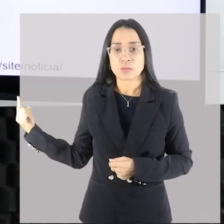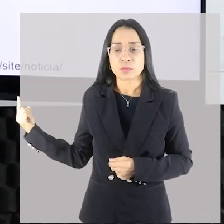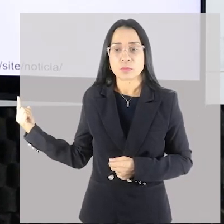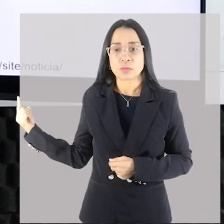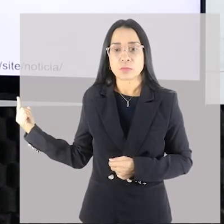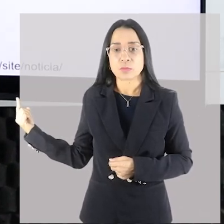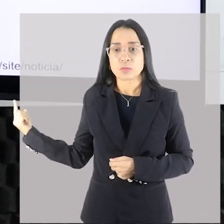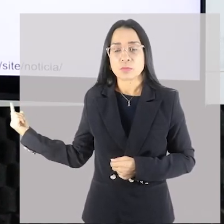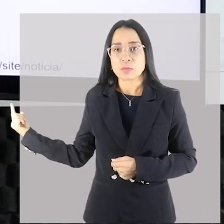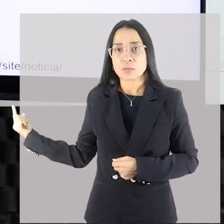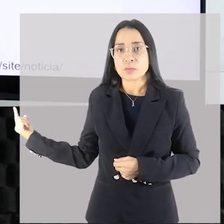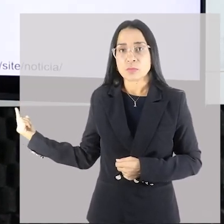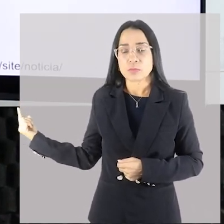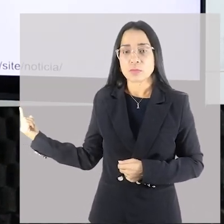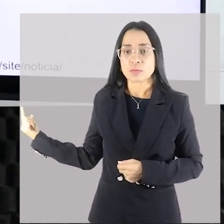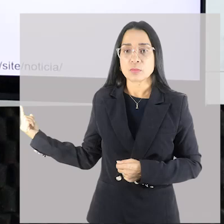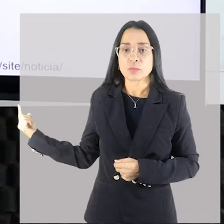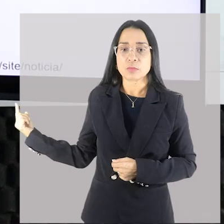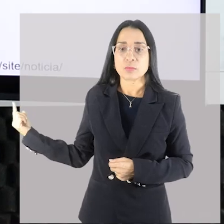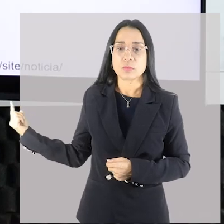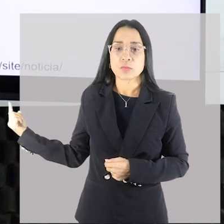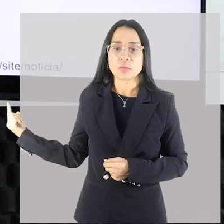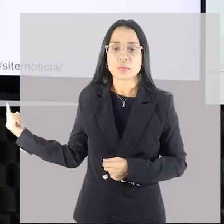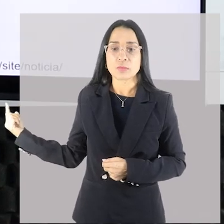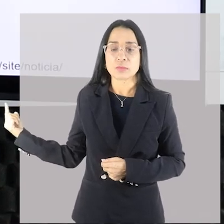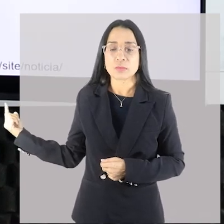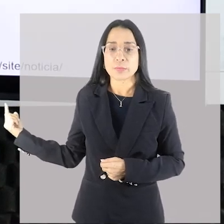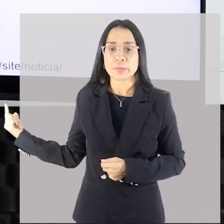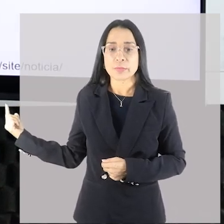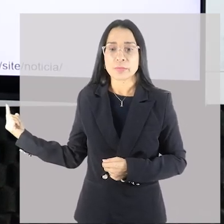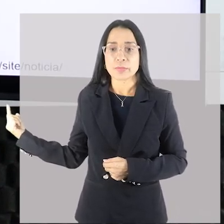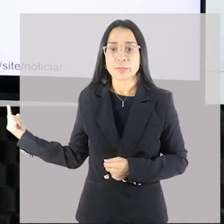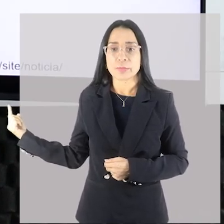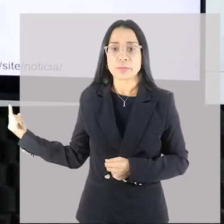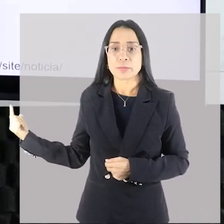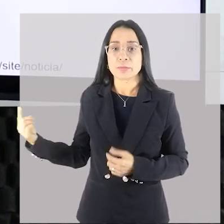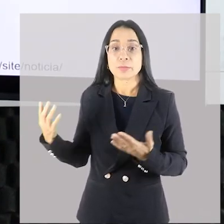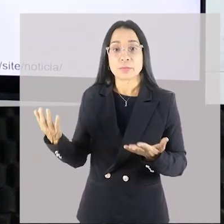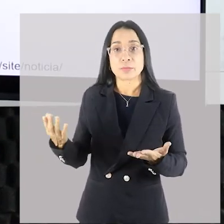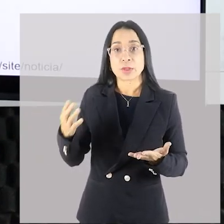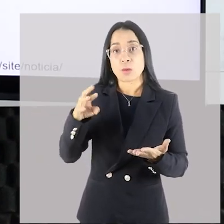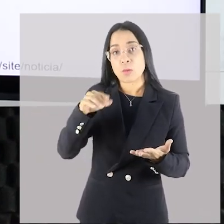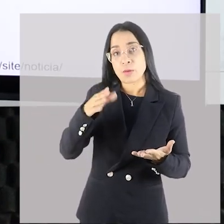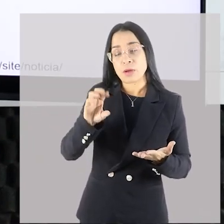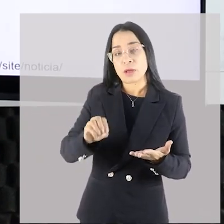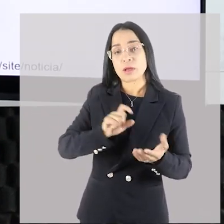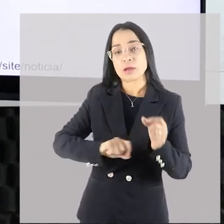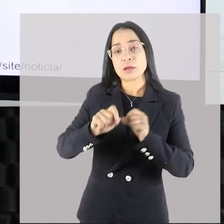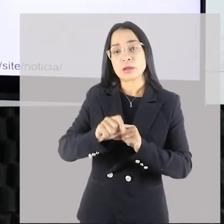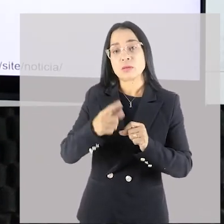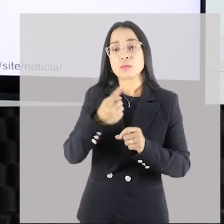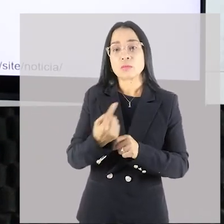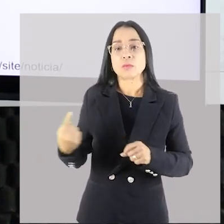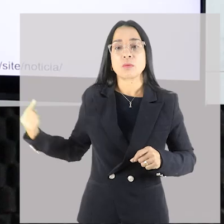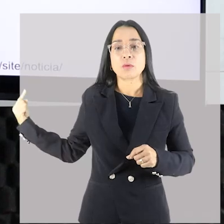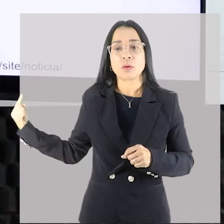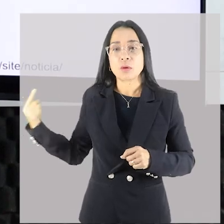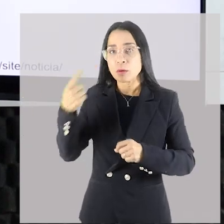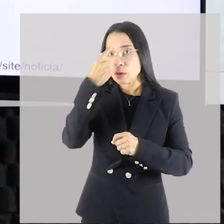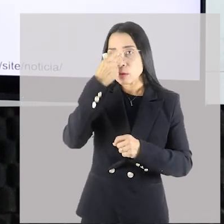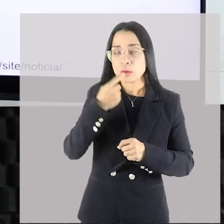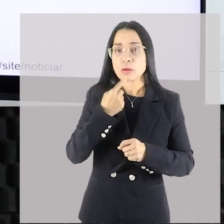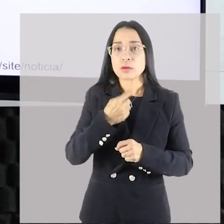Coubertin foi o responsável pela fundação do órgão que regulamenta a competição. Então, o Barão de Coubertin, ele é famoso por ele